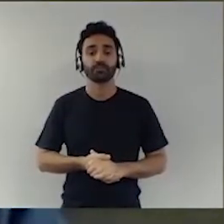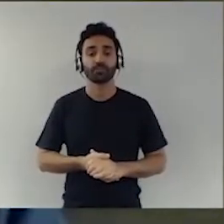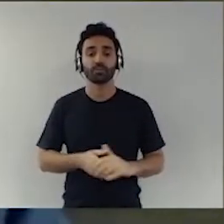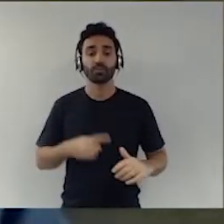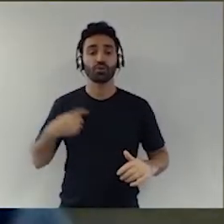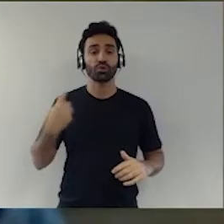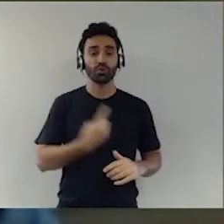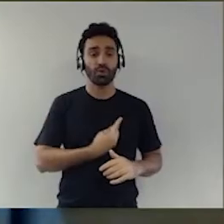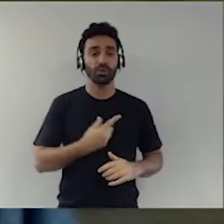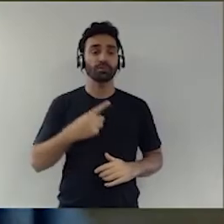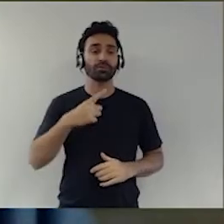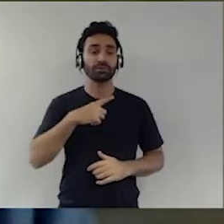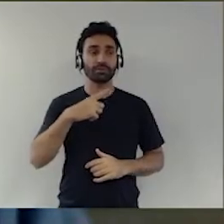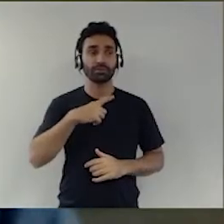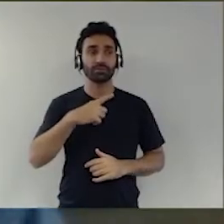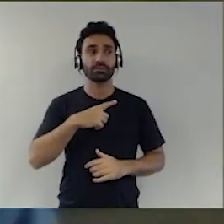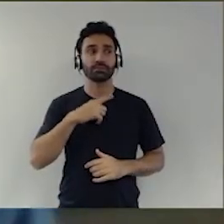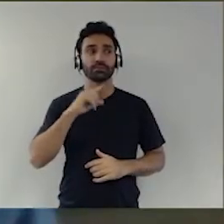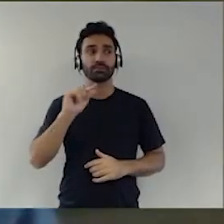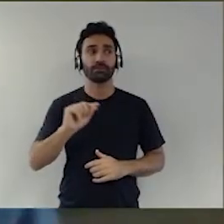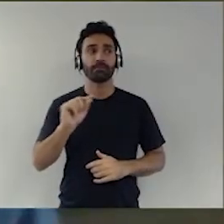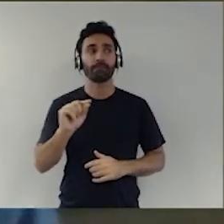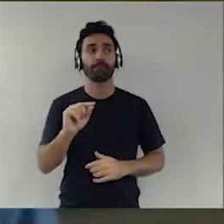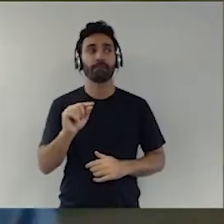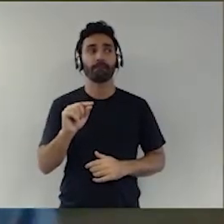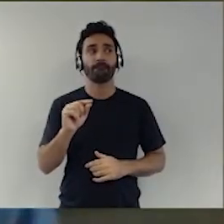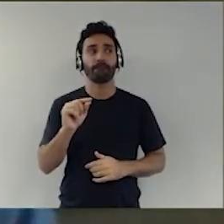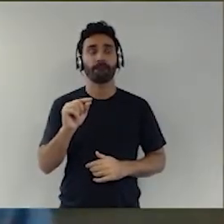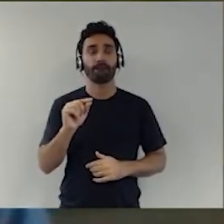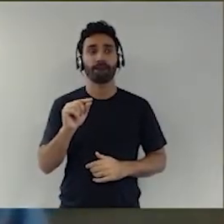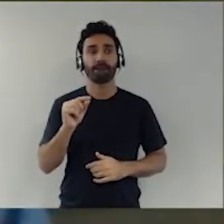temos essa tendência, né, de